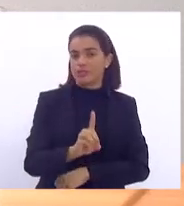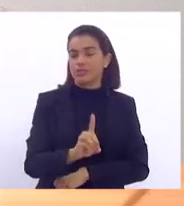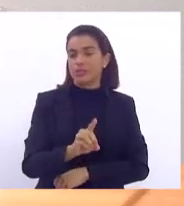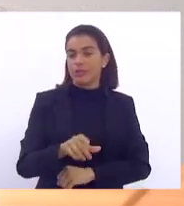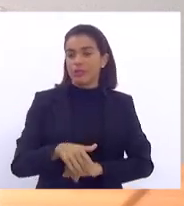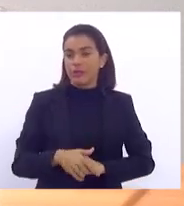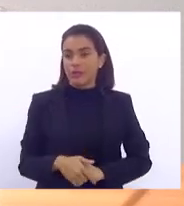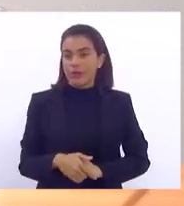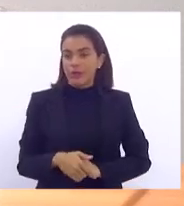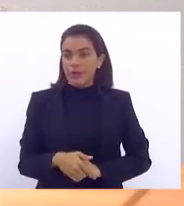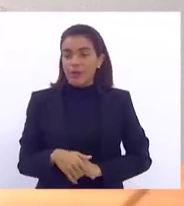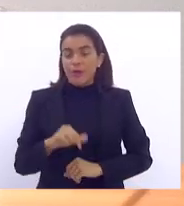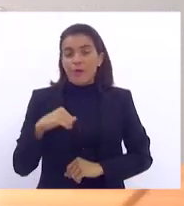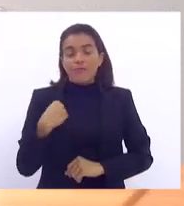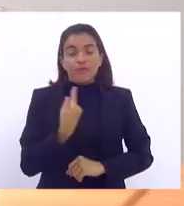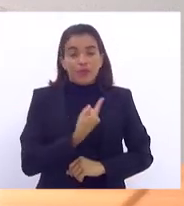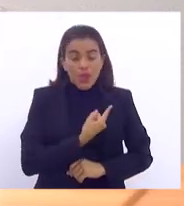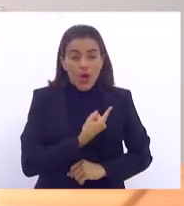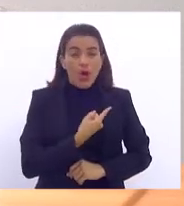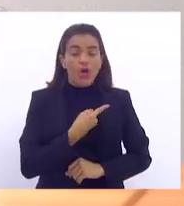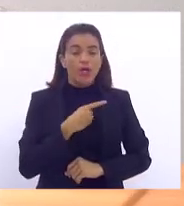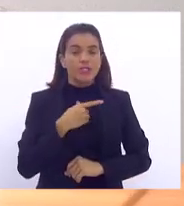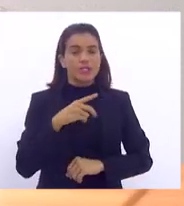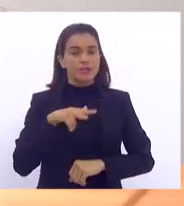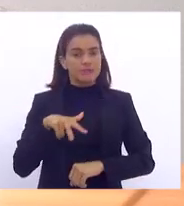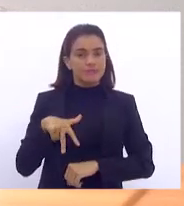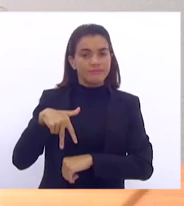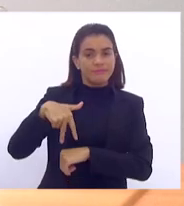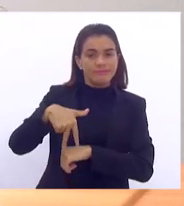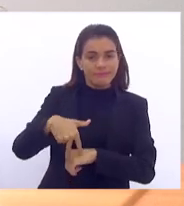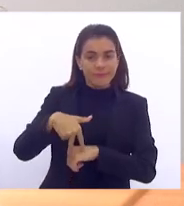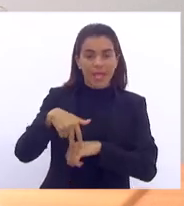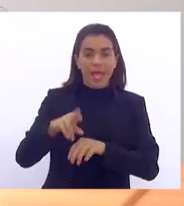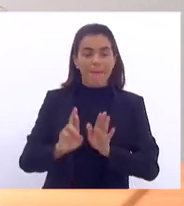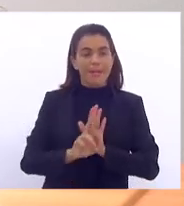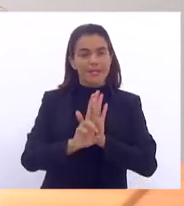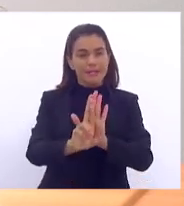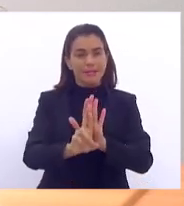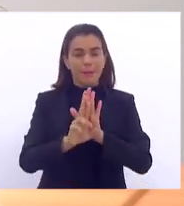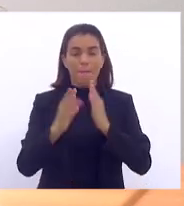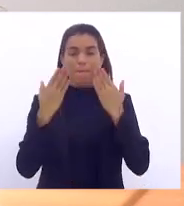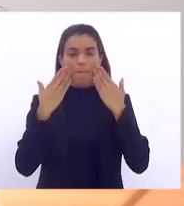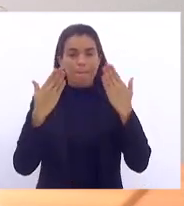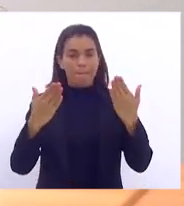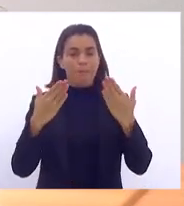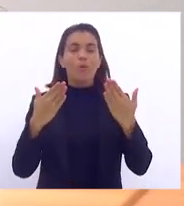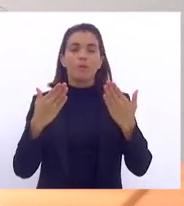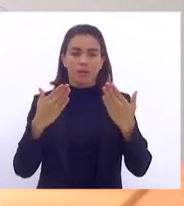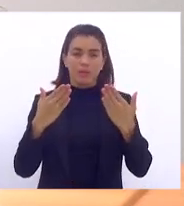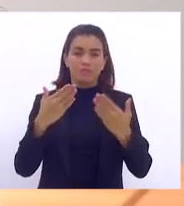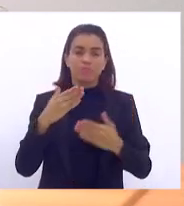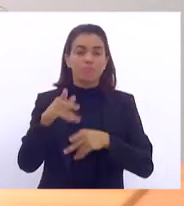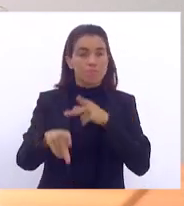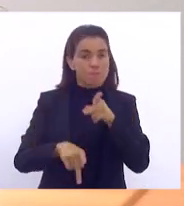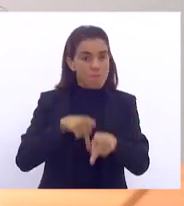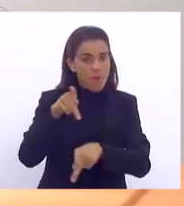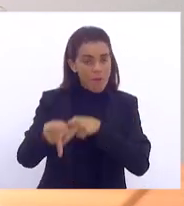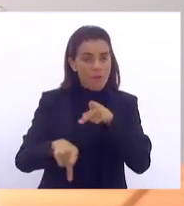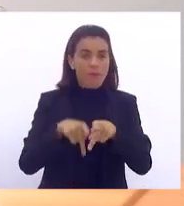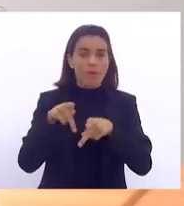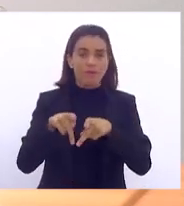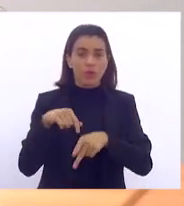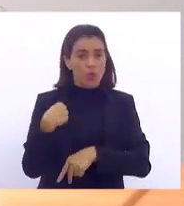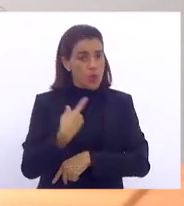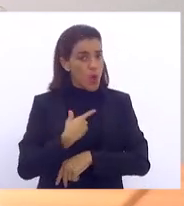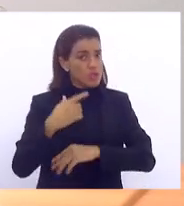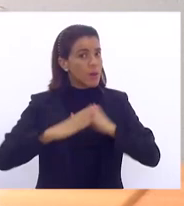sempre que eh Nossa posição enquanto representante público popular e representante do povo a gente tá vivendo a